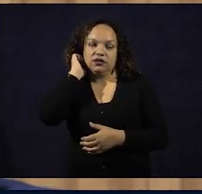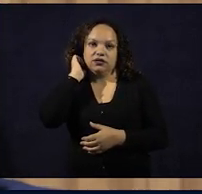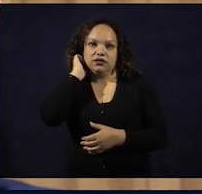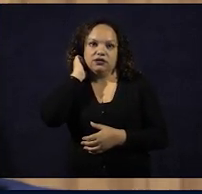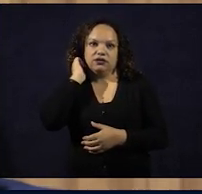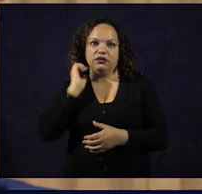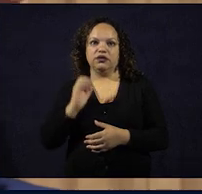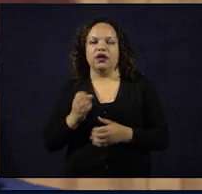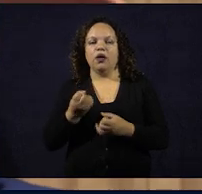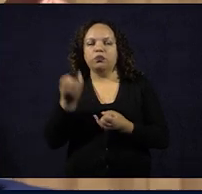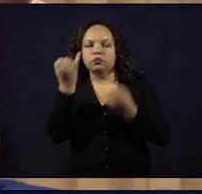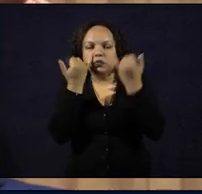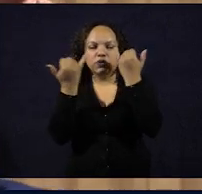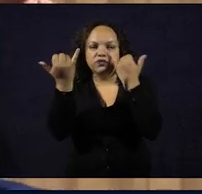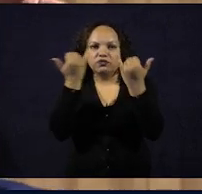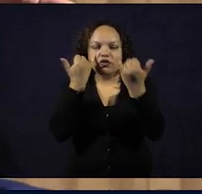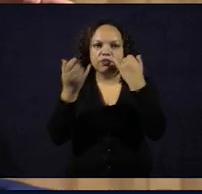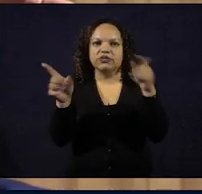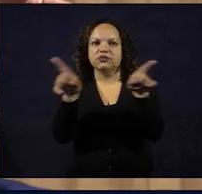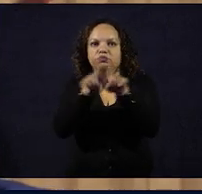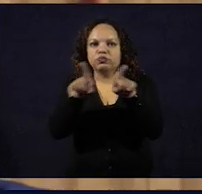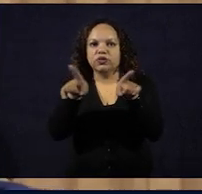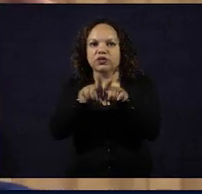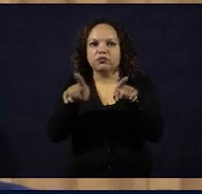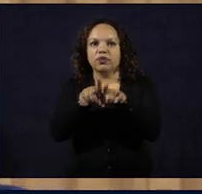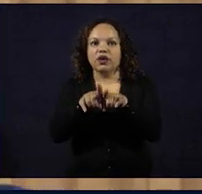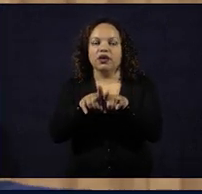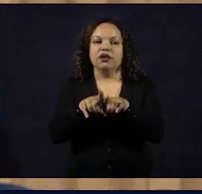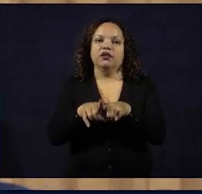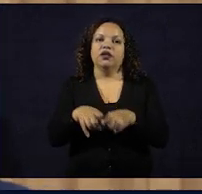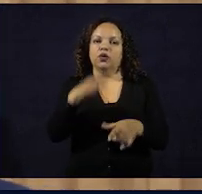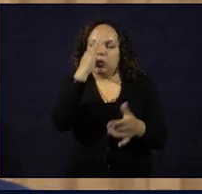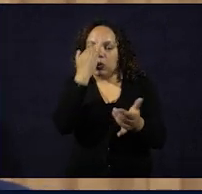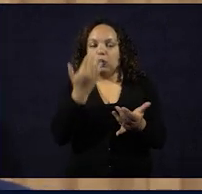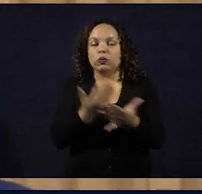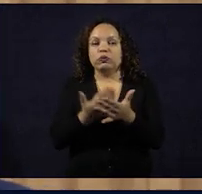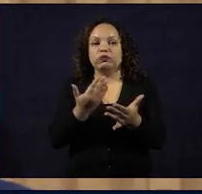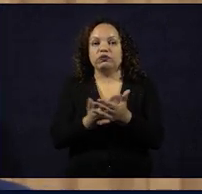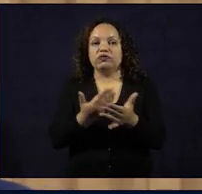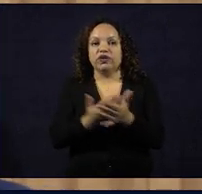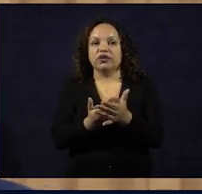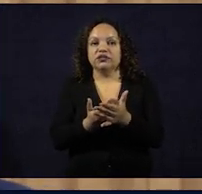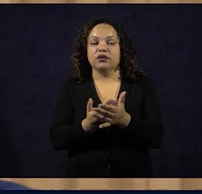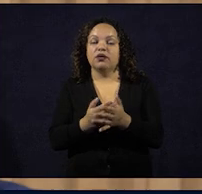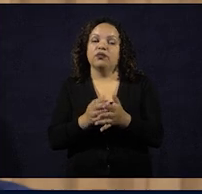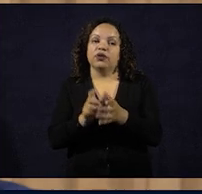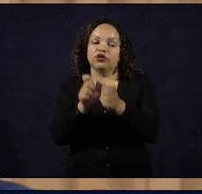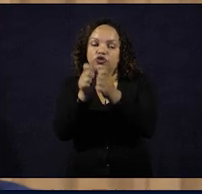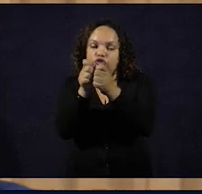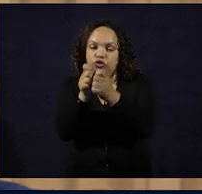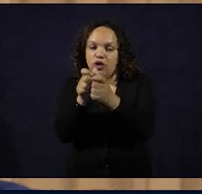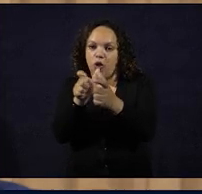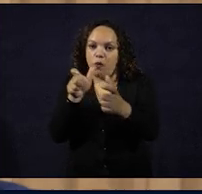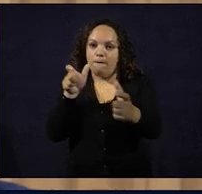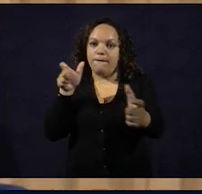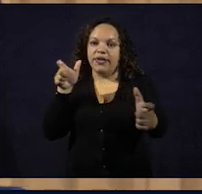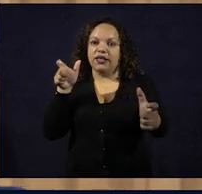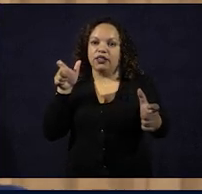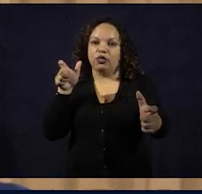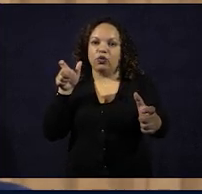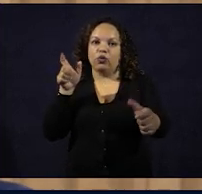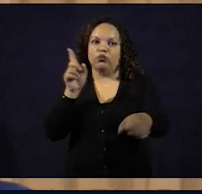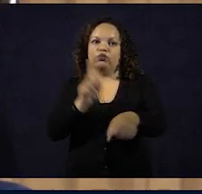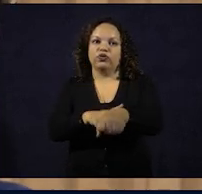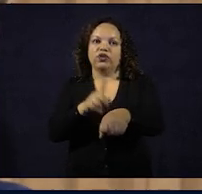muito a confiança dos nossos fornecedores e aumentar para limites para gente então a gente